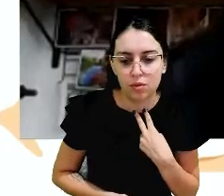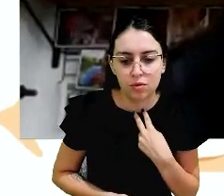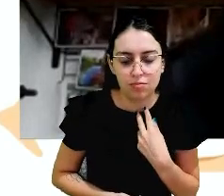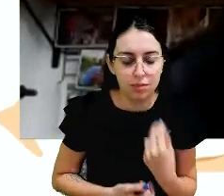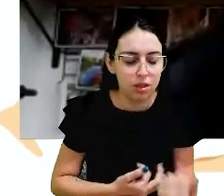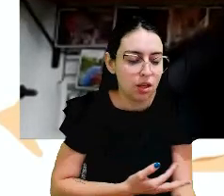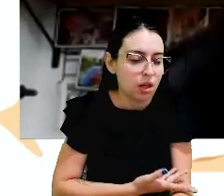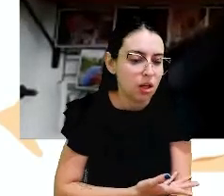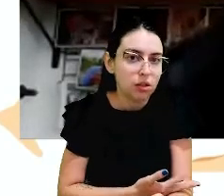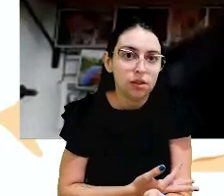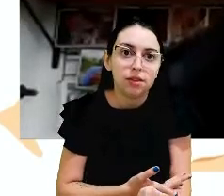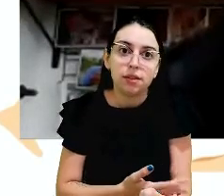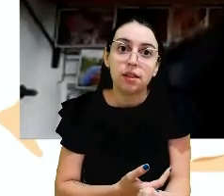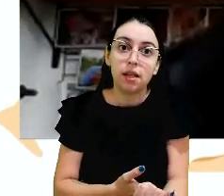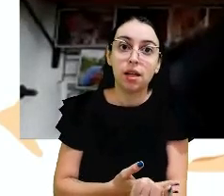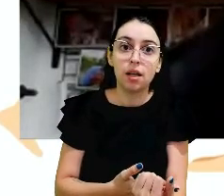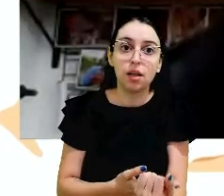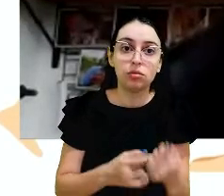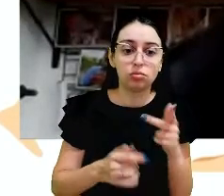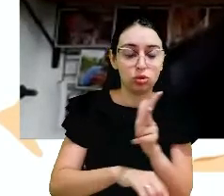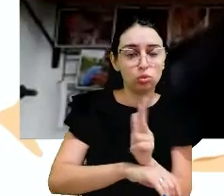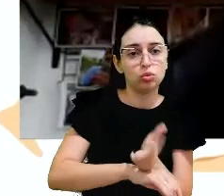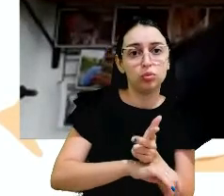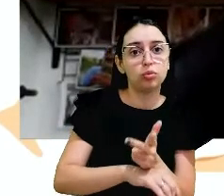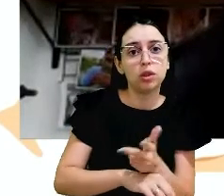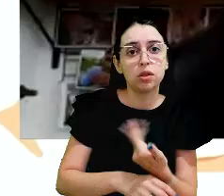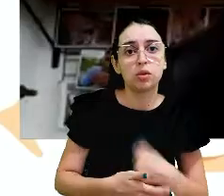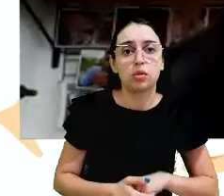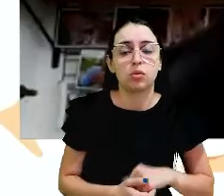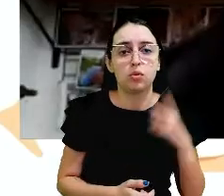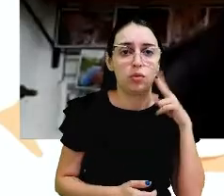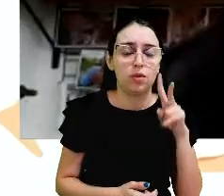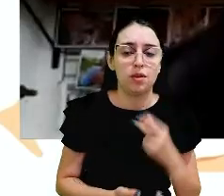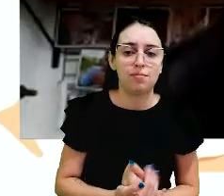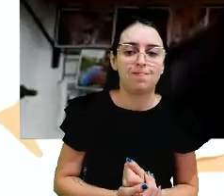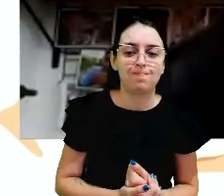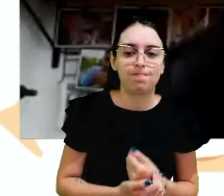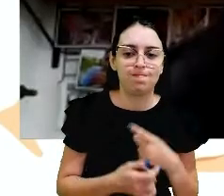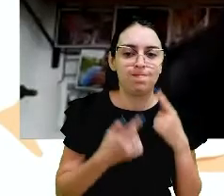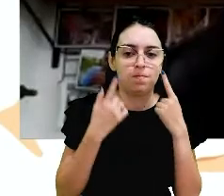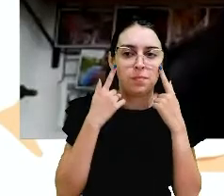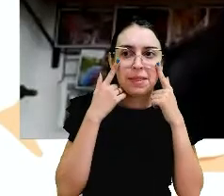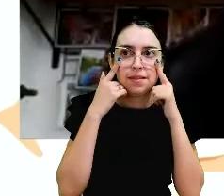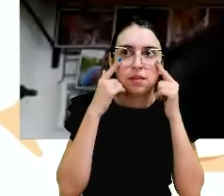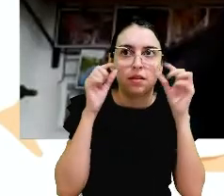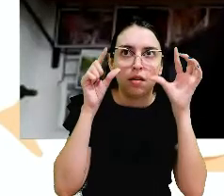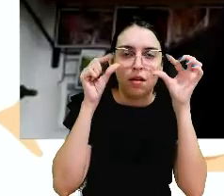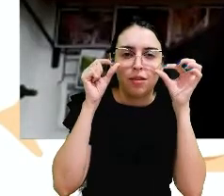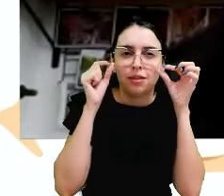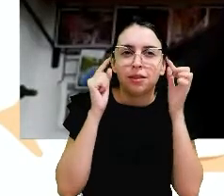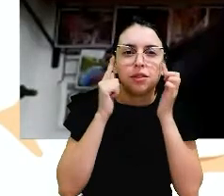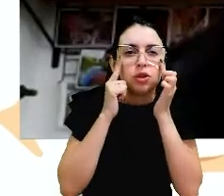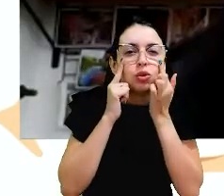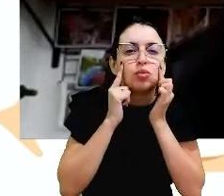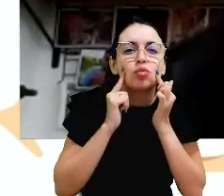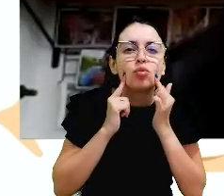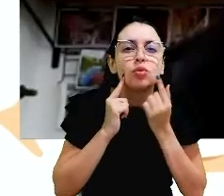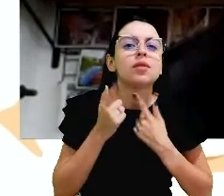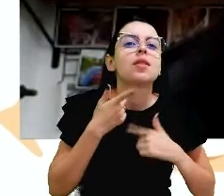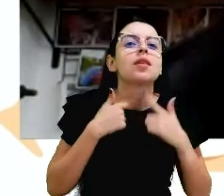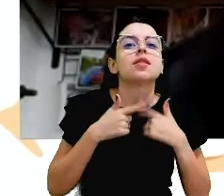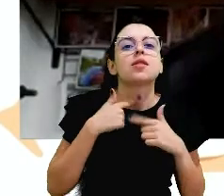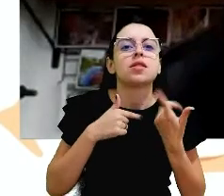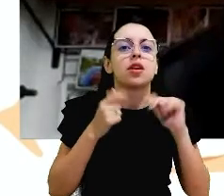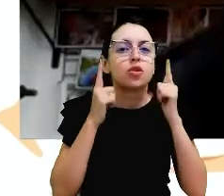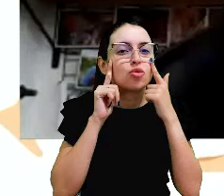nos emocionarmos com um documentário desse, e eu fiquei até com os olhos marejados, né?